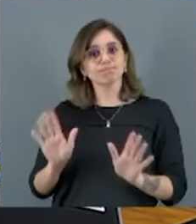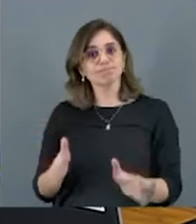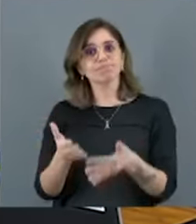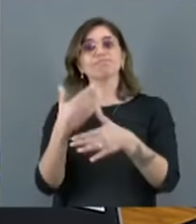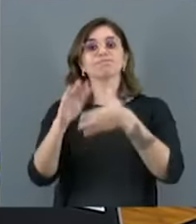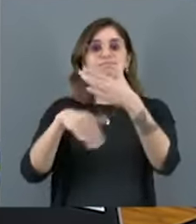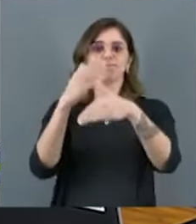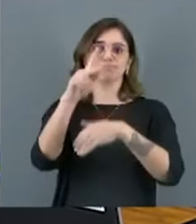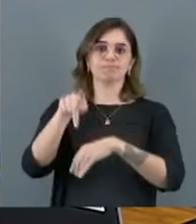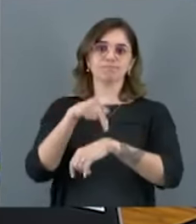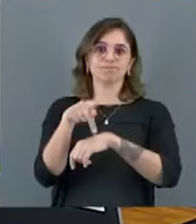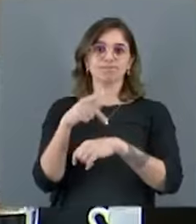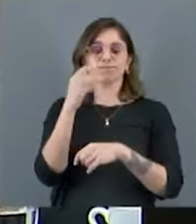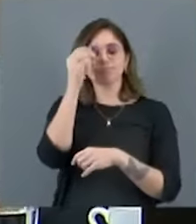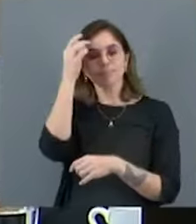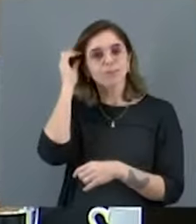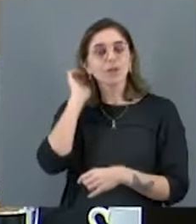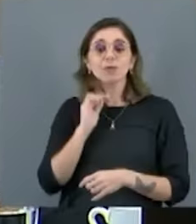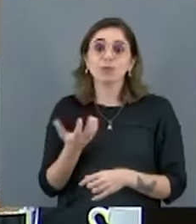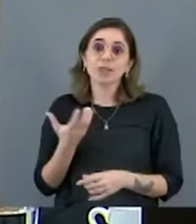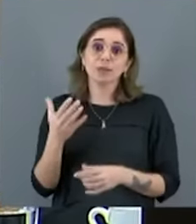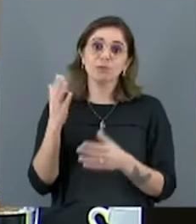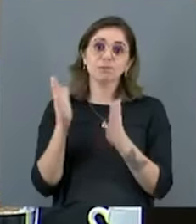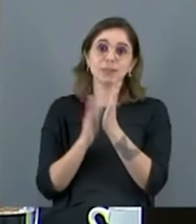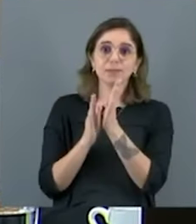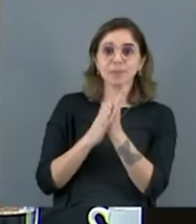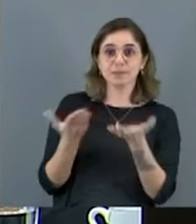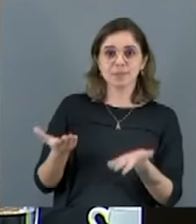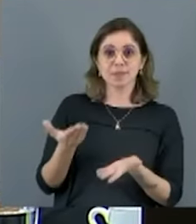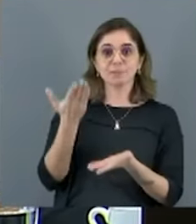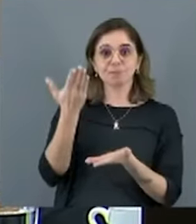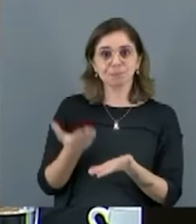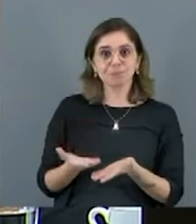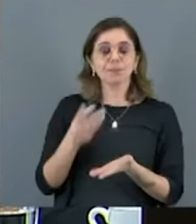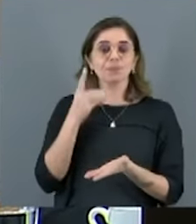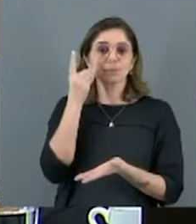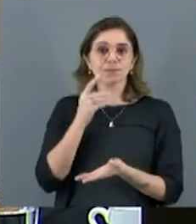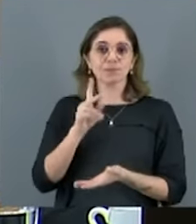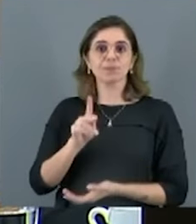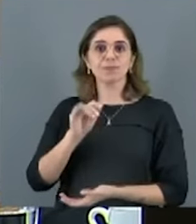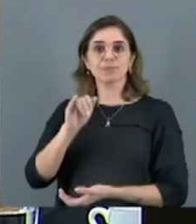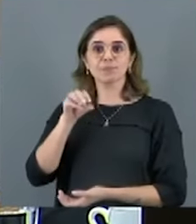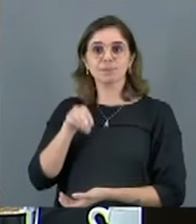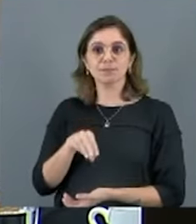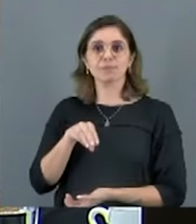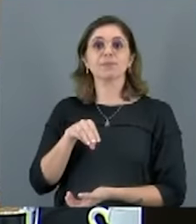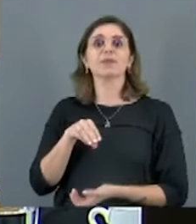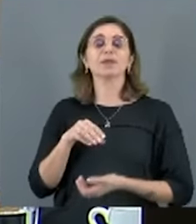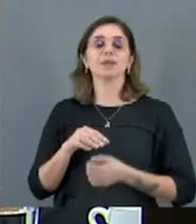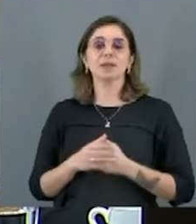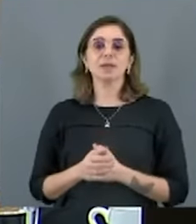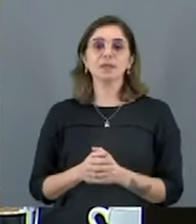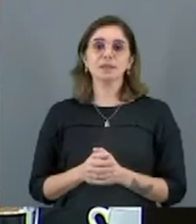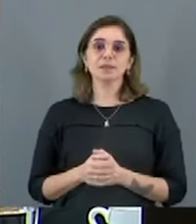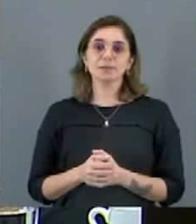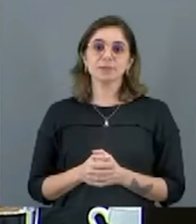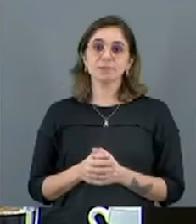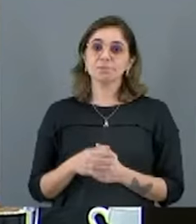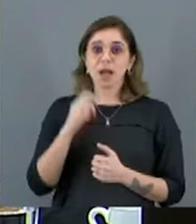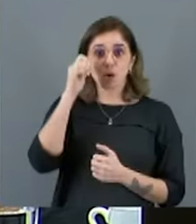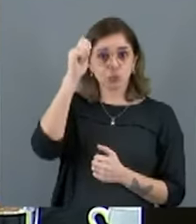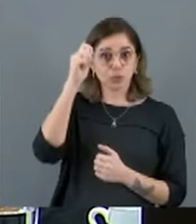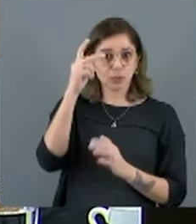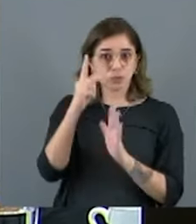país. Quero parabenizar V. Exª também, deputado Kim Kataguiri, pela autoria